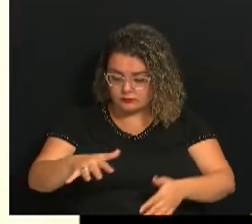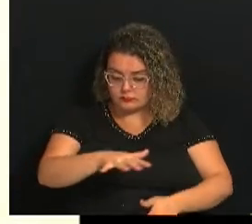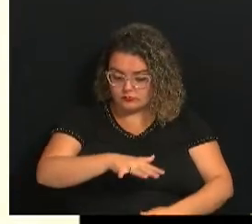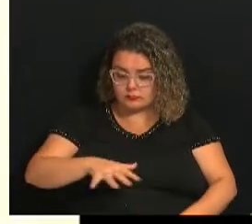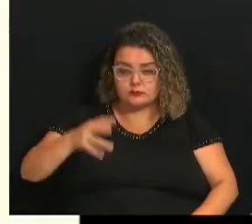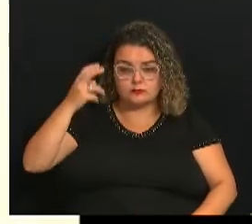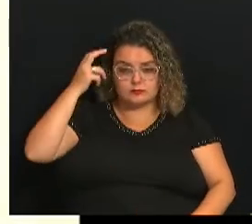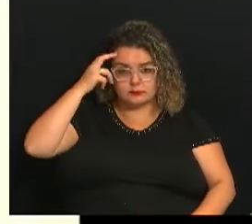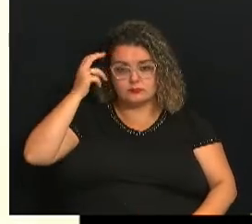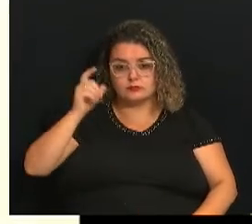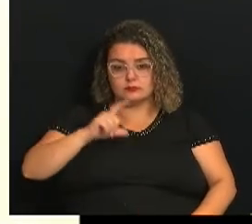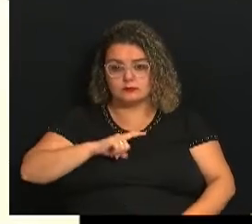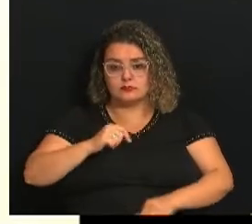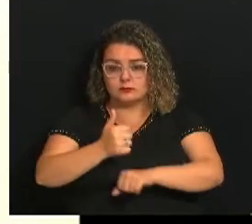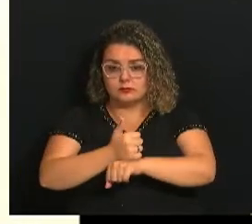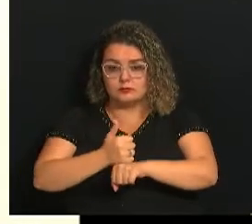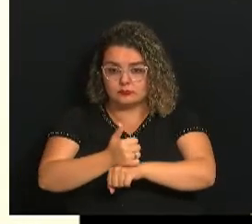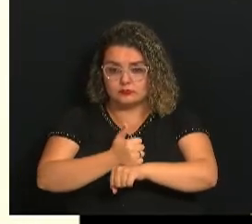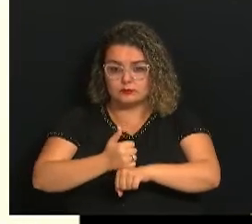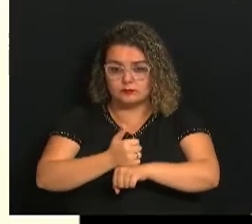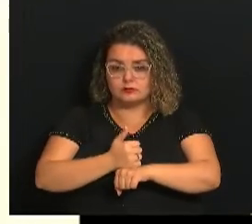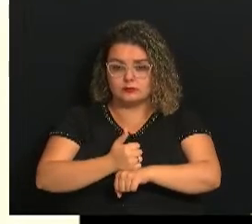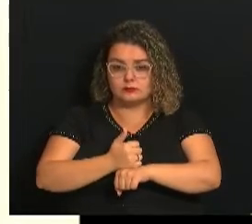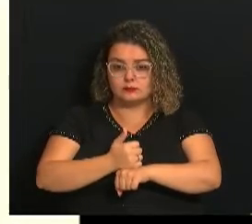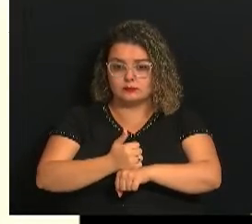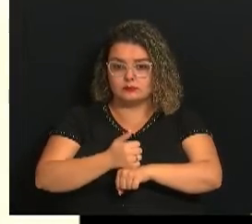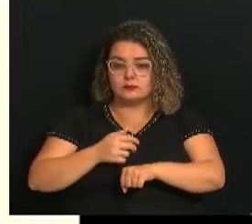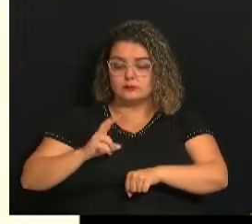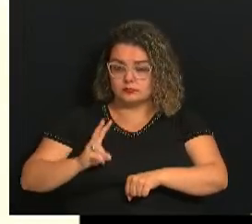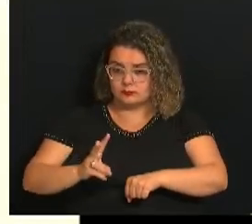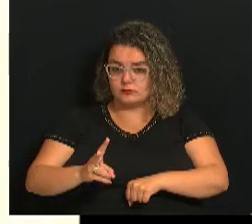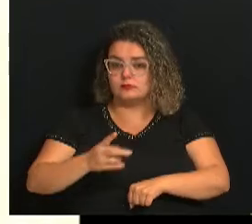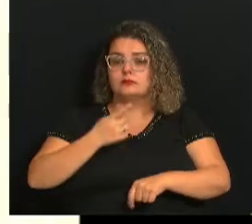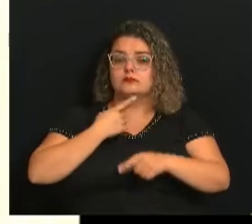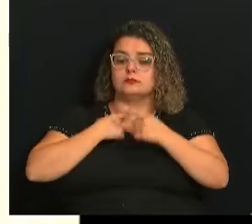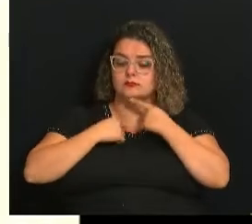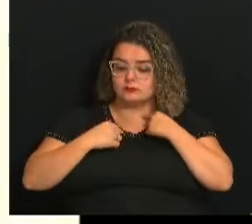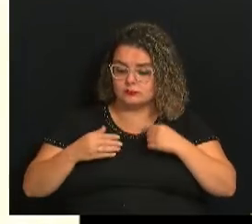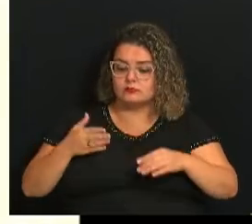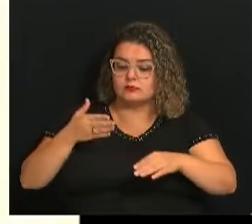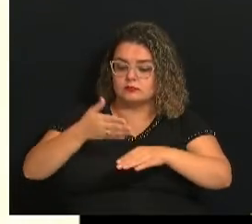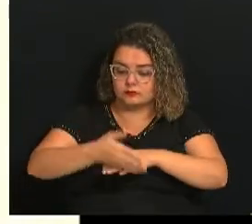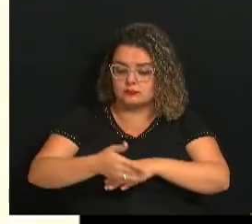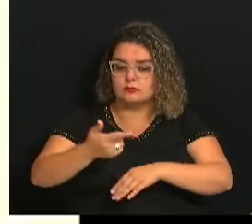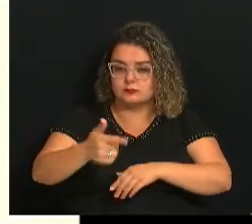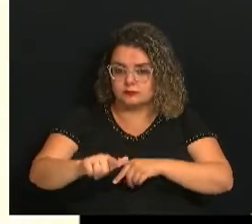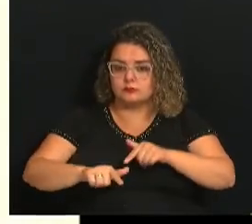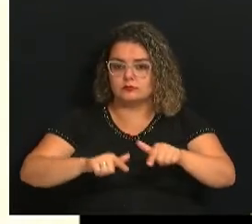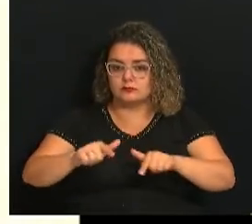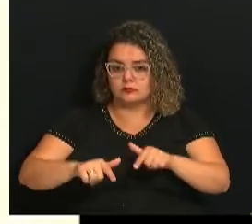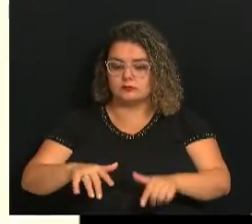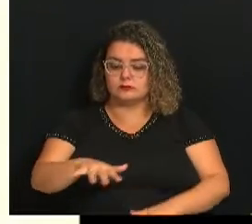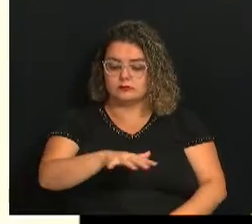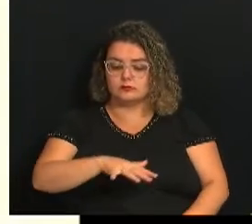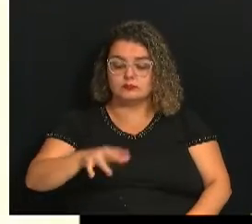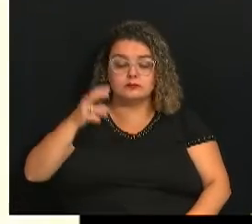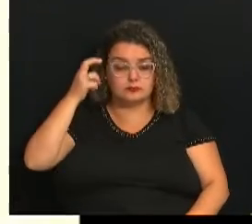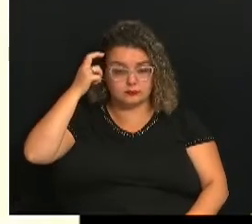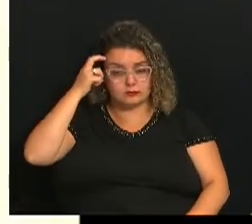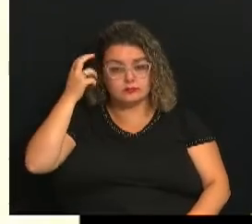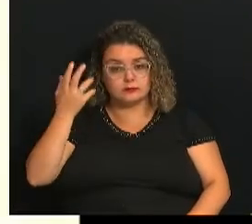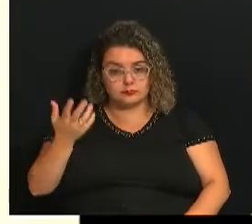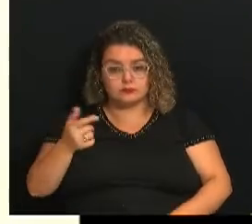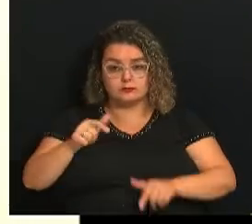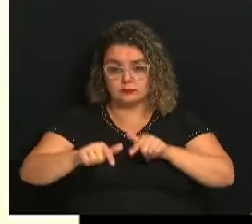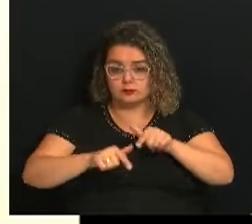esses profissionais nos seus quadros. E, especialmente na área de cultura, um trabalhador da cultura,